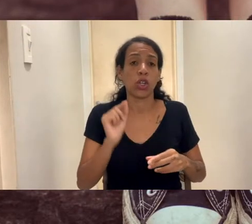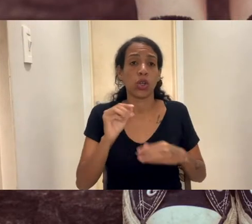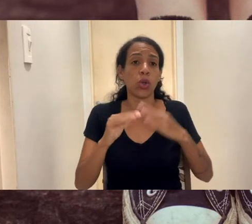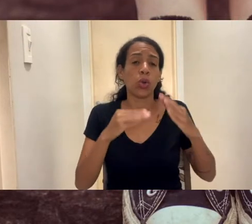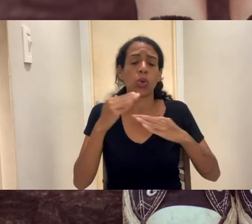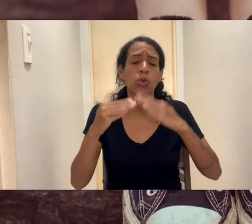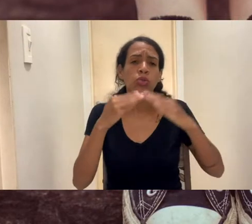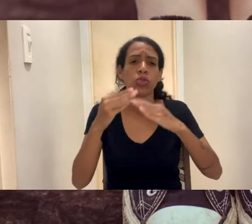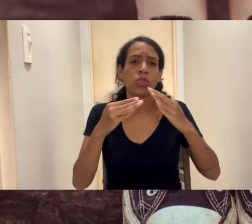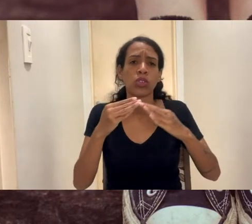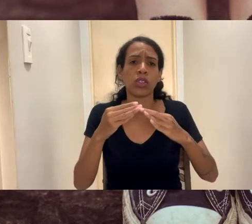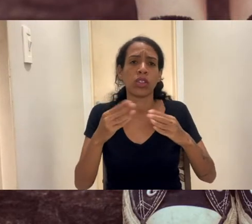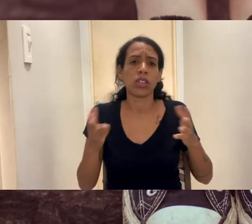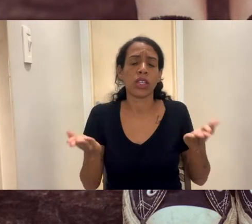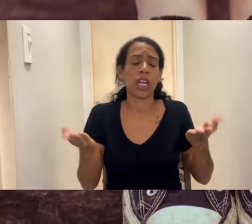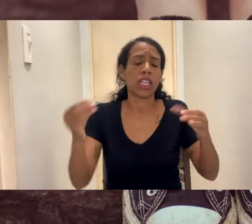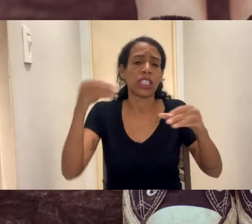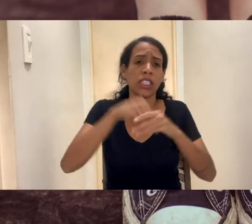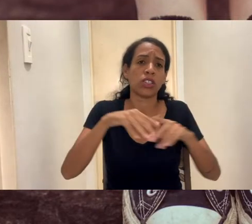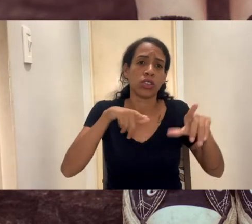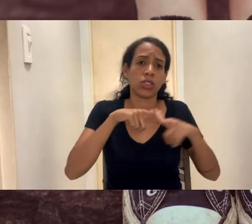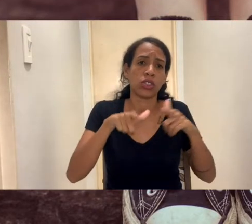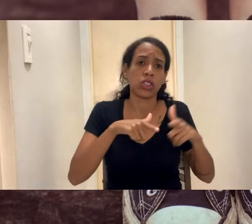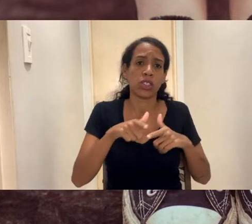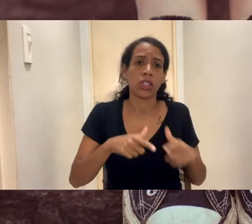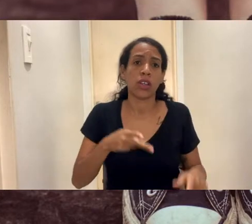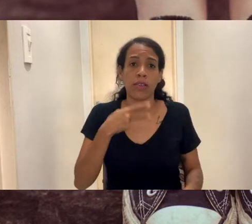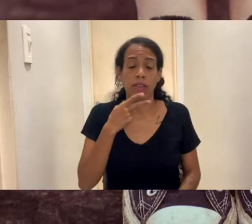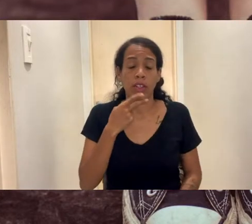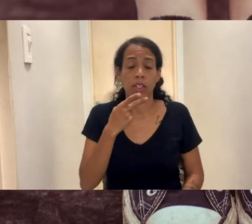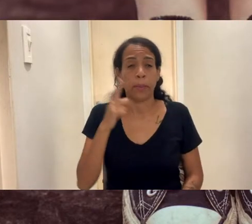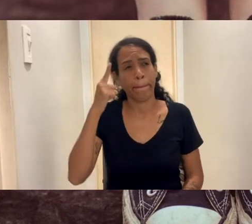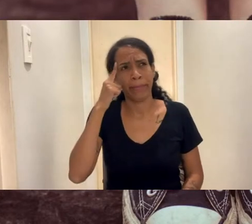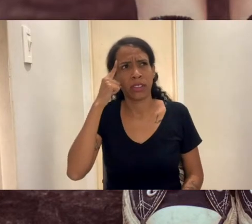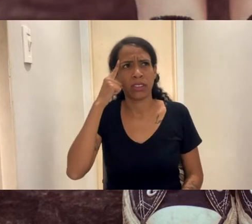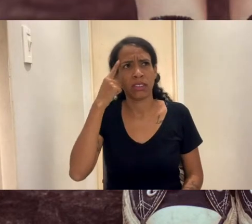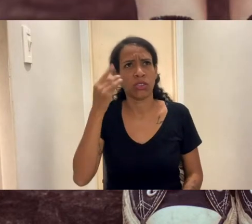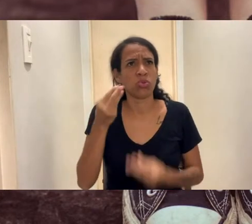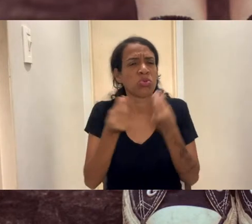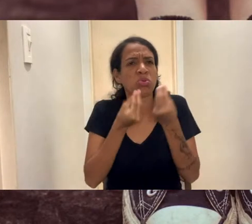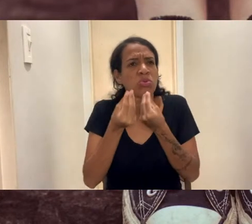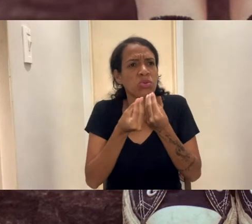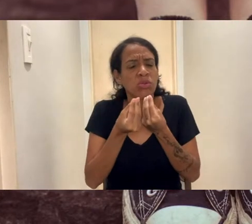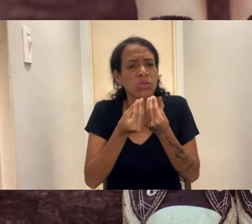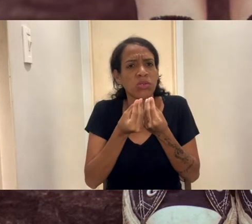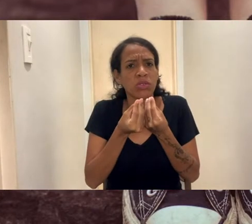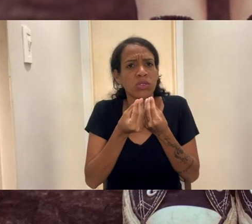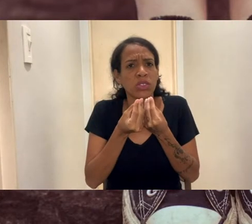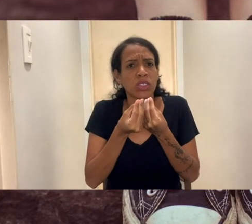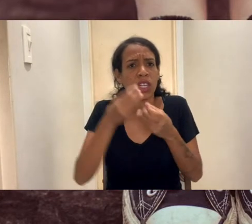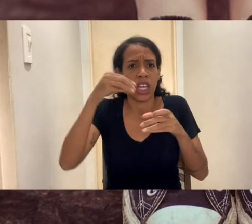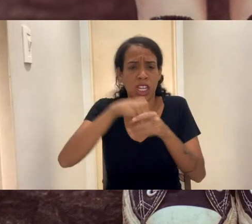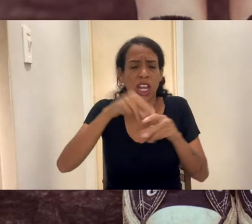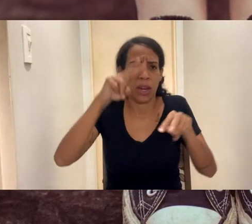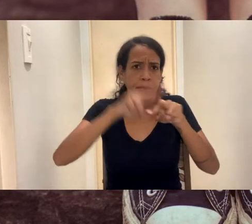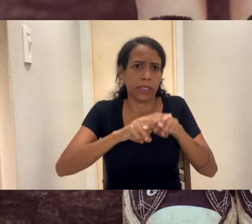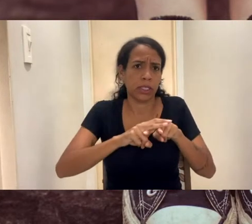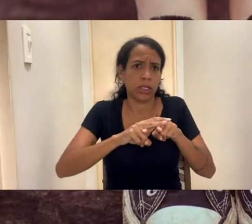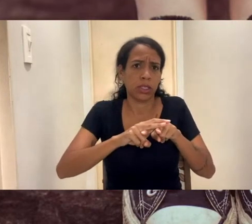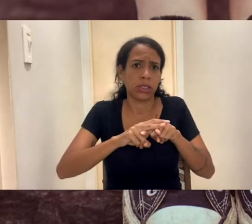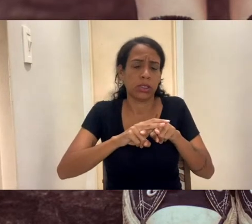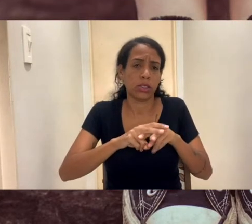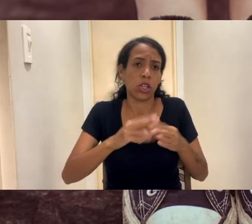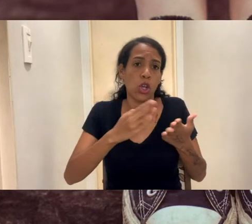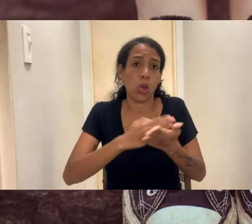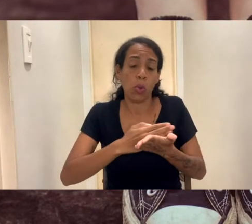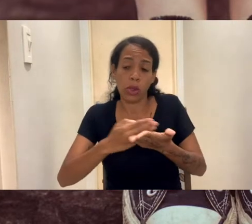isso atravessa a minha atuação, eu acho que quando a gente pensa a atuação, né, no sistema socioeducativo, eu